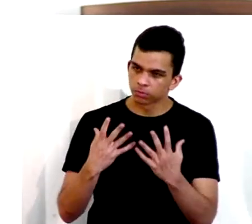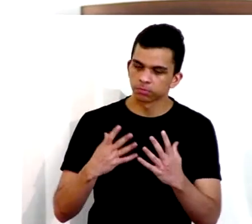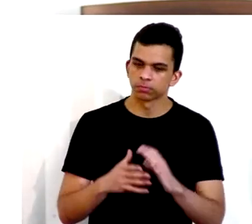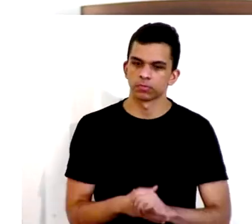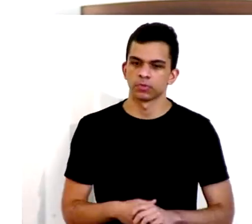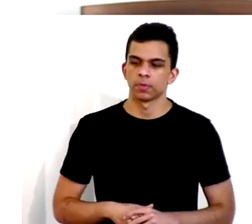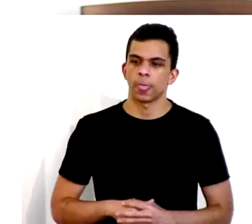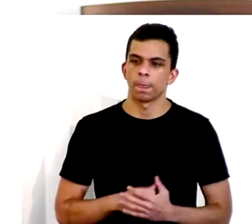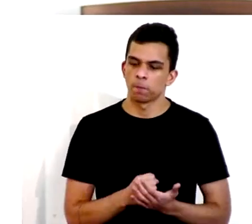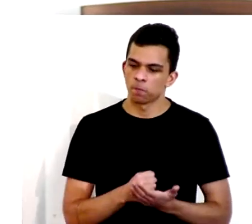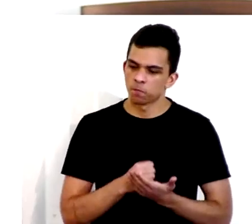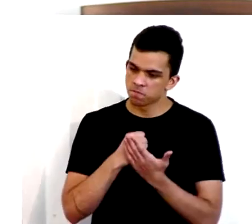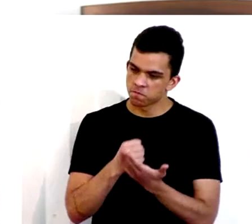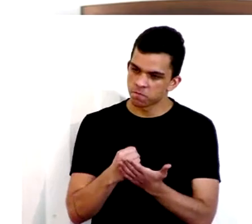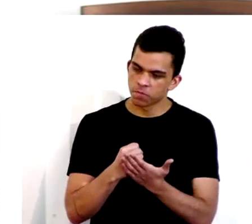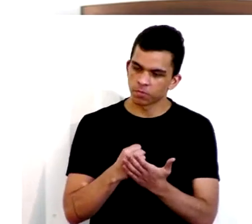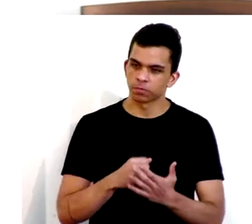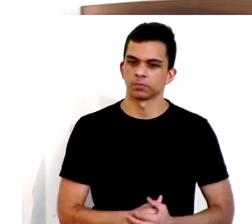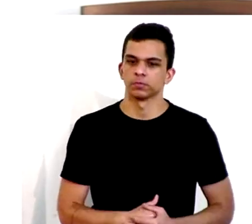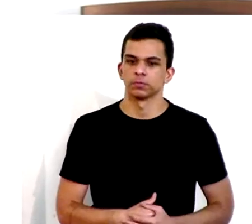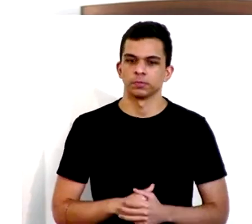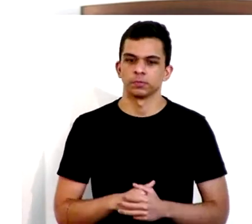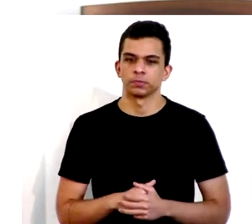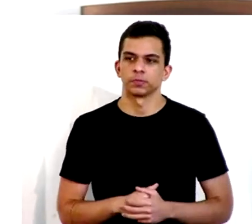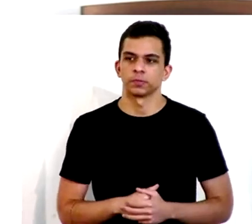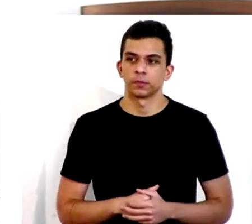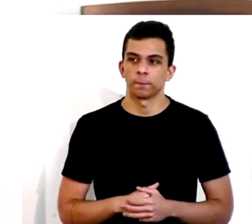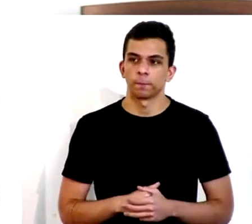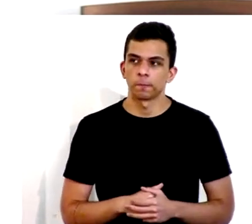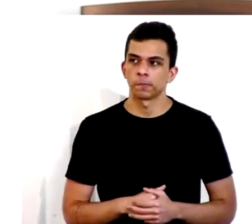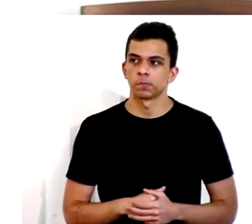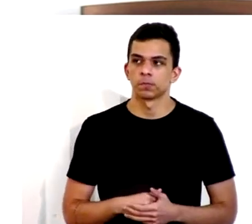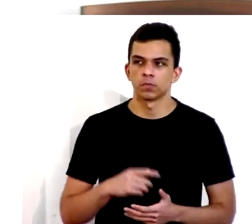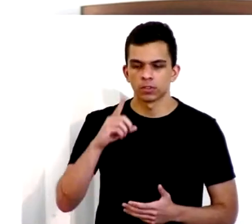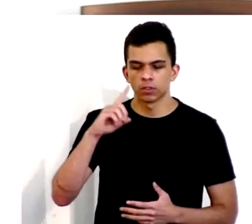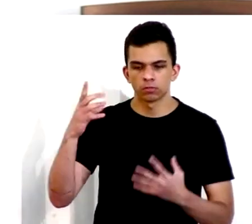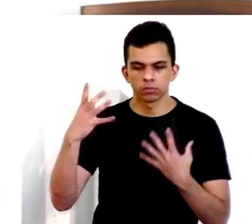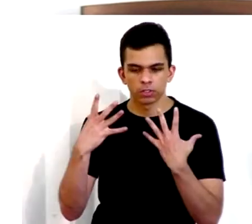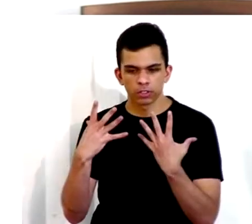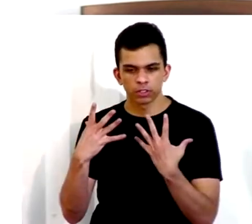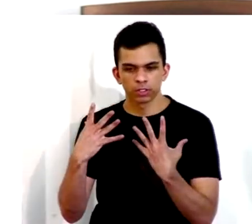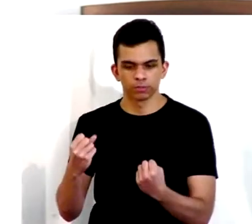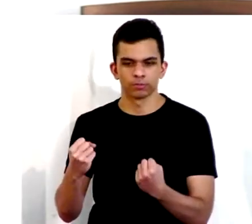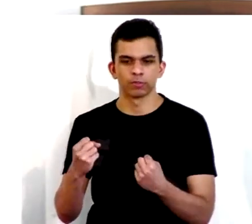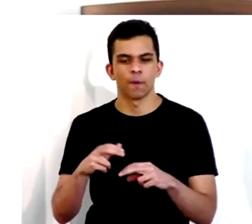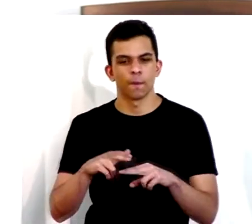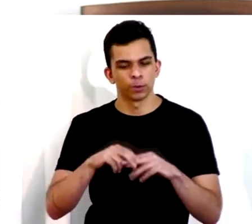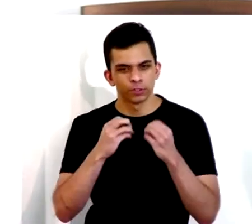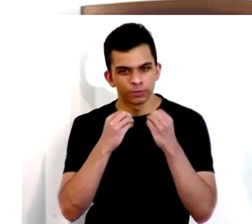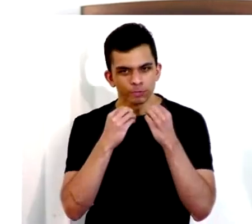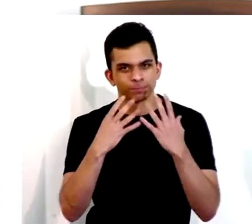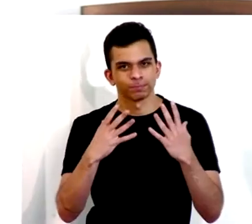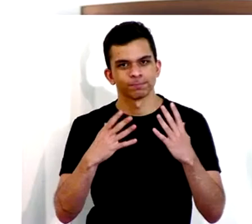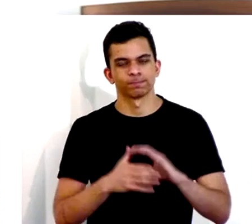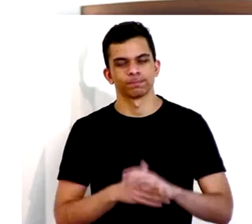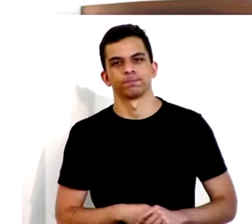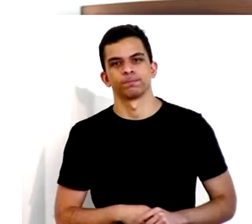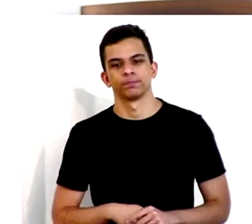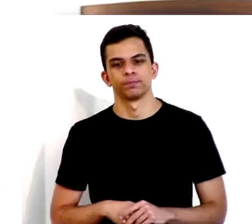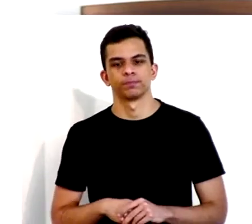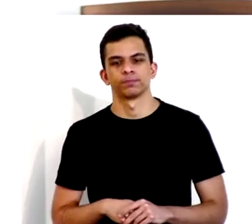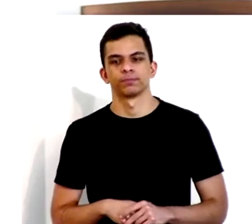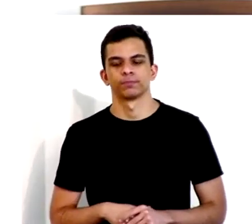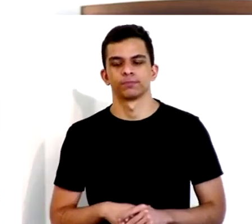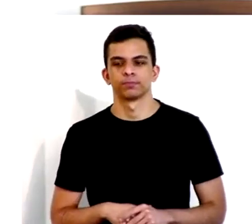foi recebido diante de Deus como aroma suave. Esse é o verdadeiro motivo de